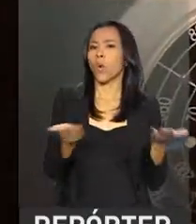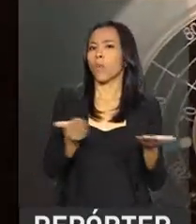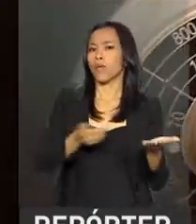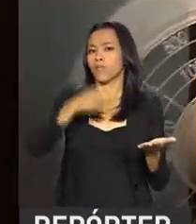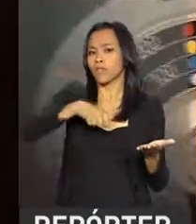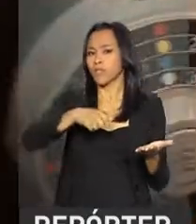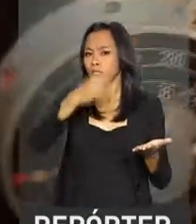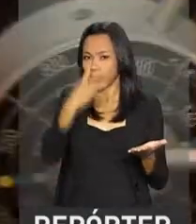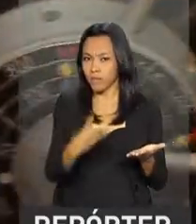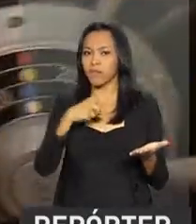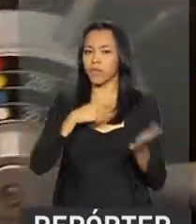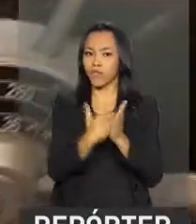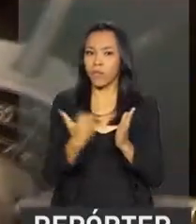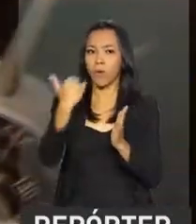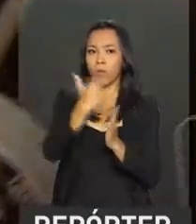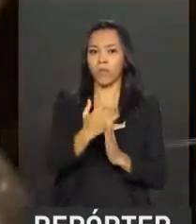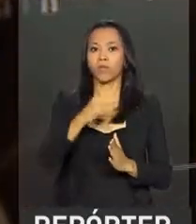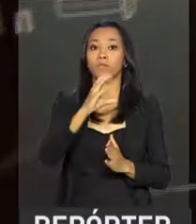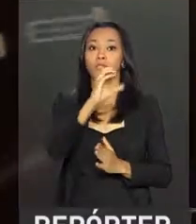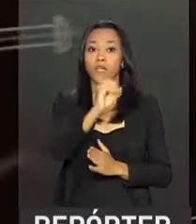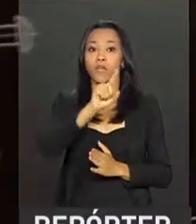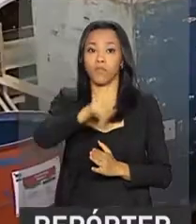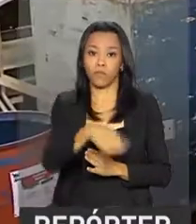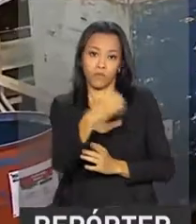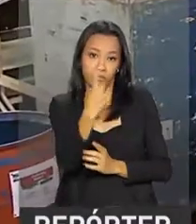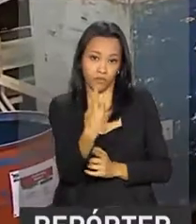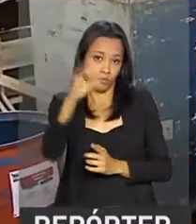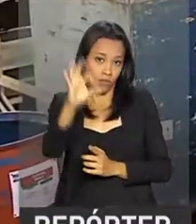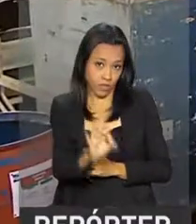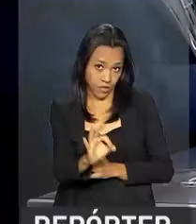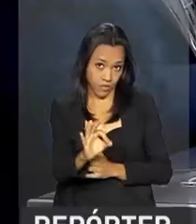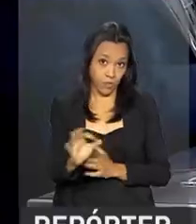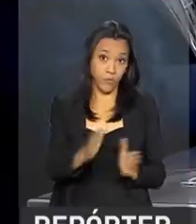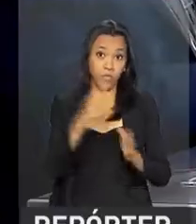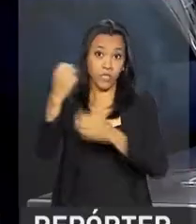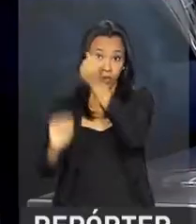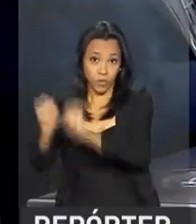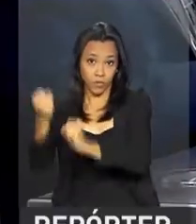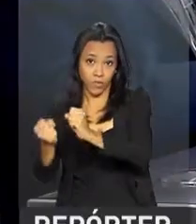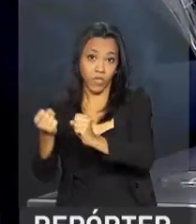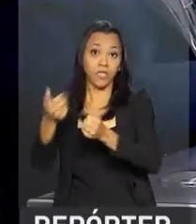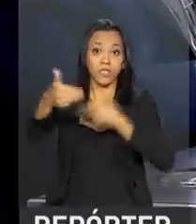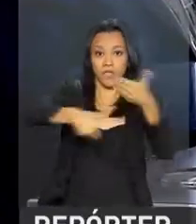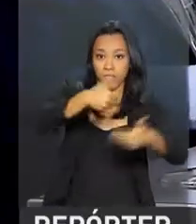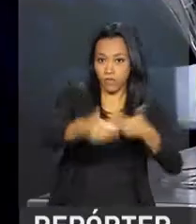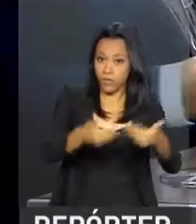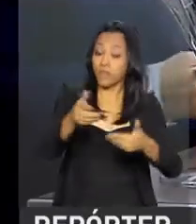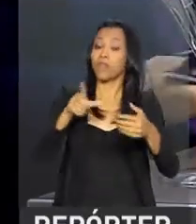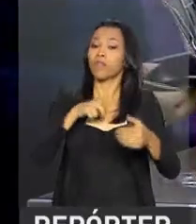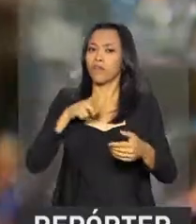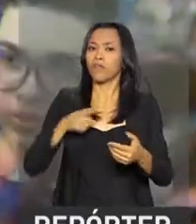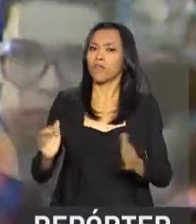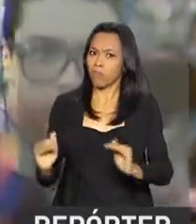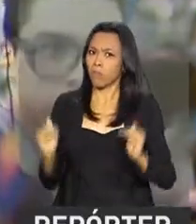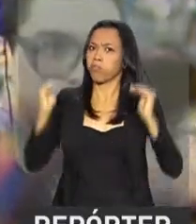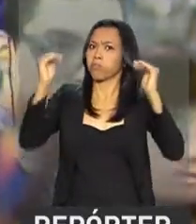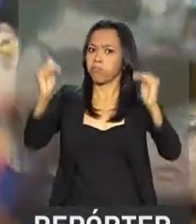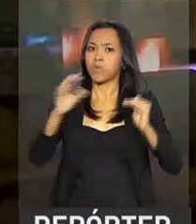houve crescimento de 0,1 por cento indústria e serviços cresceram respectivamente